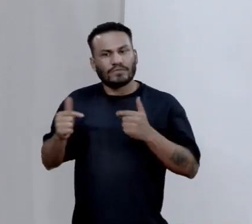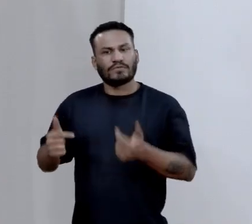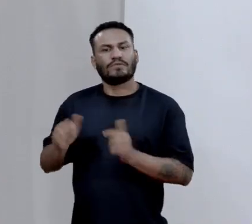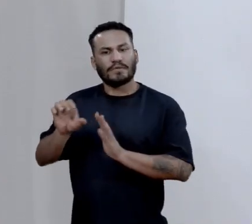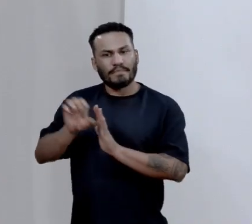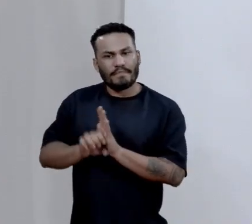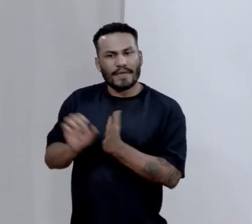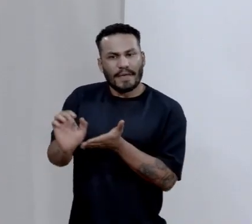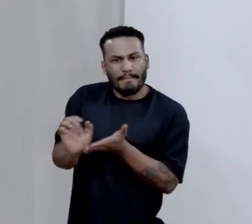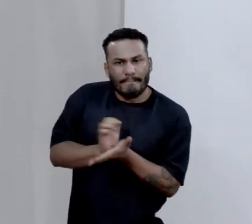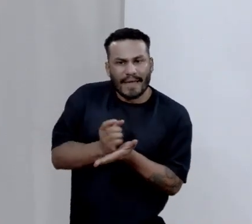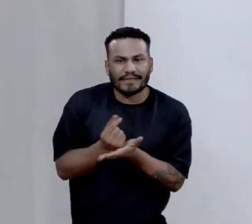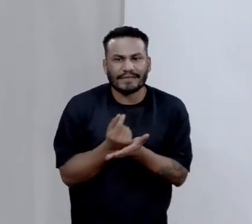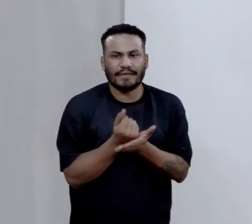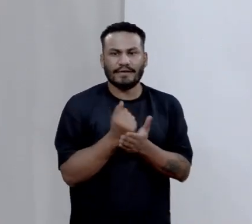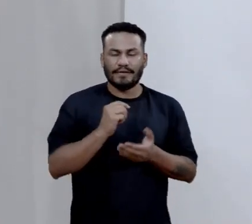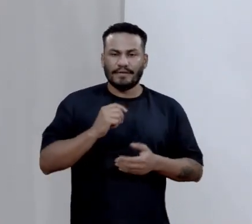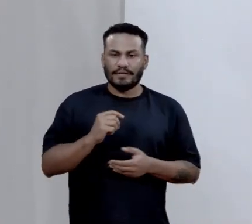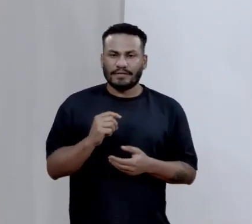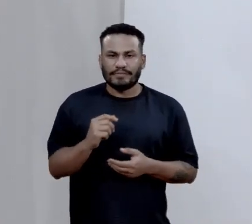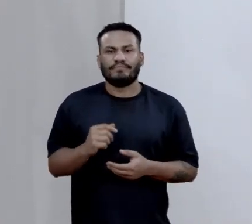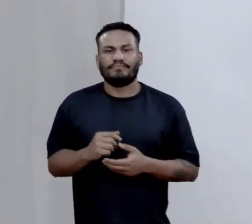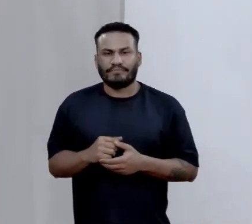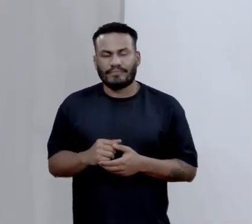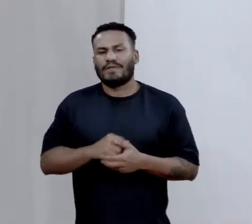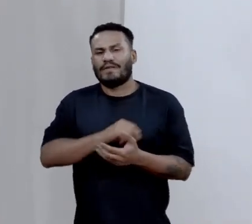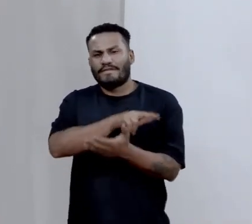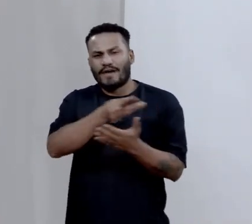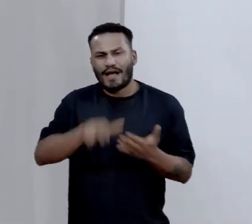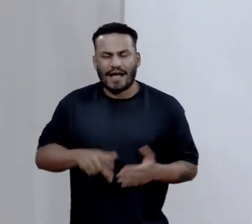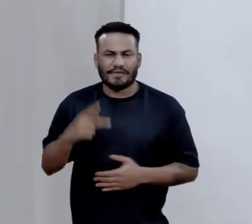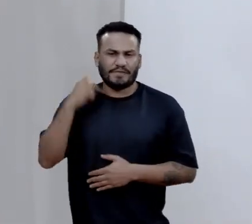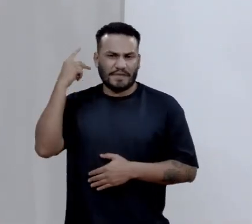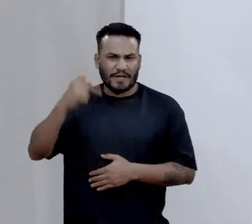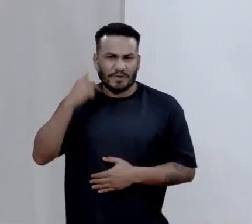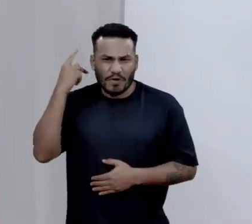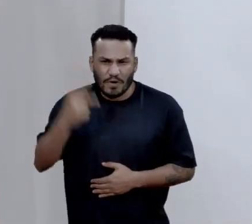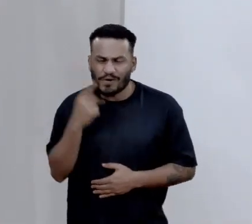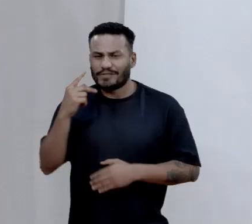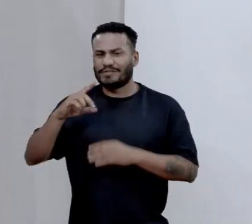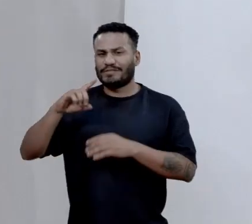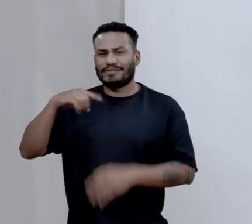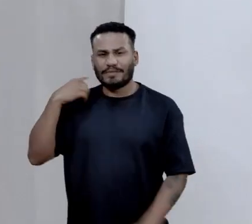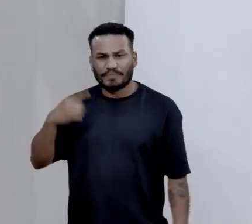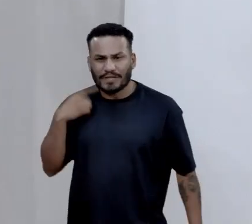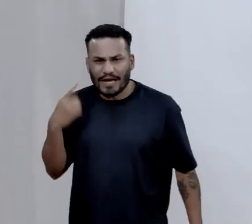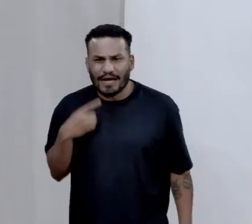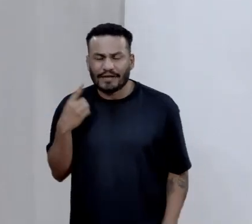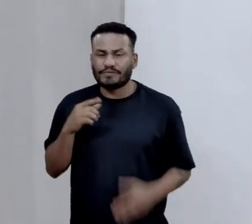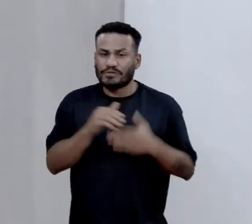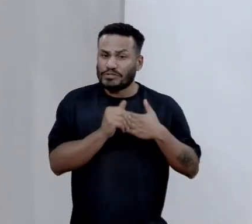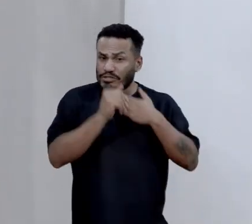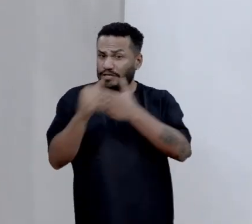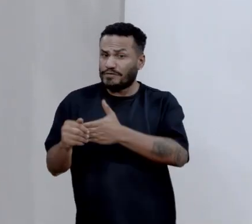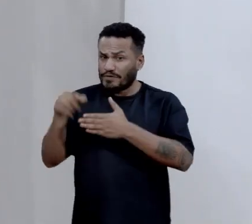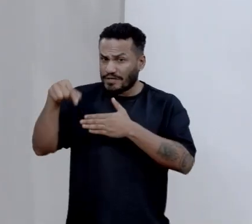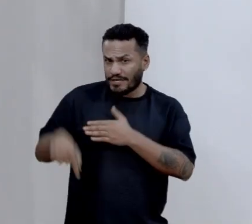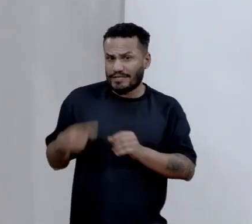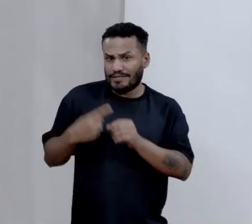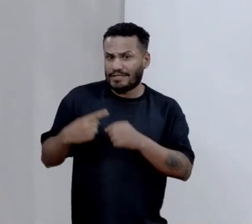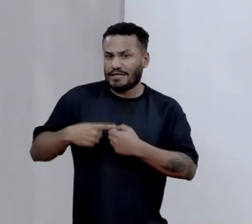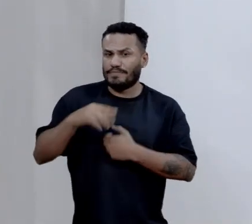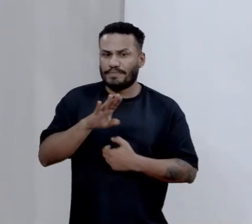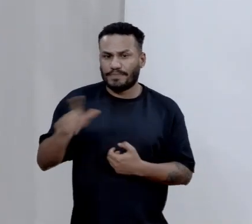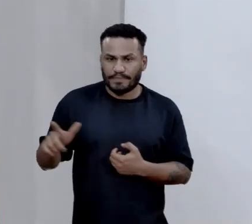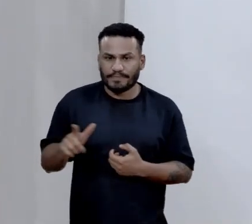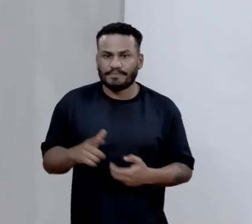dessas emendas parlamentares que tantos vereadores, tantos deputados direcionam aqui para a nossa